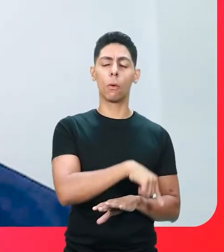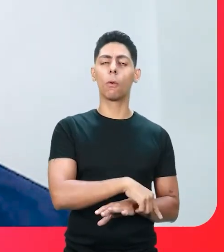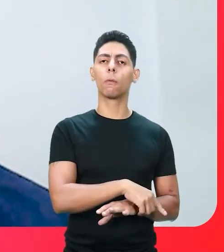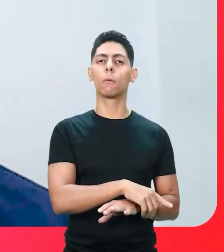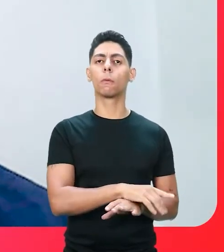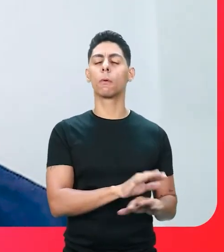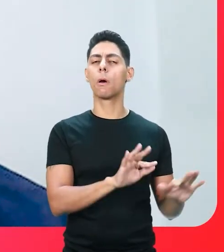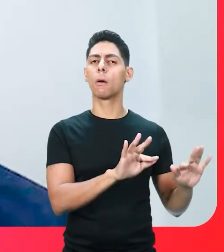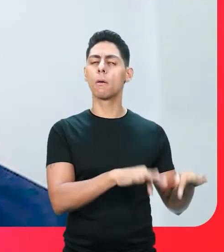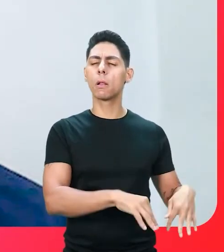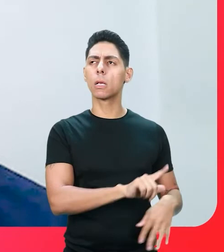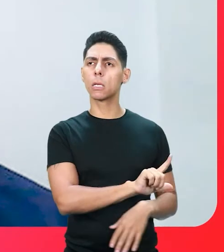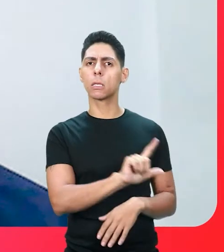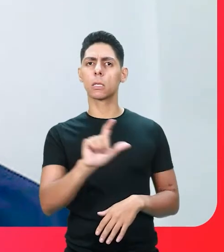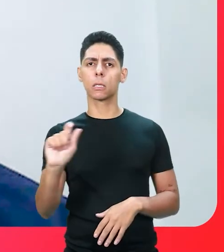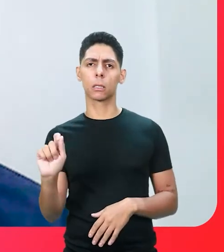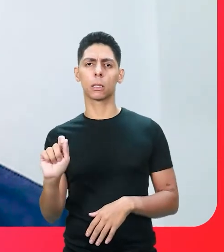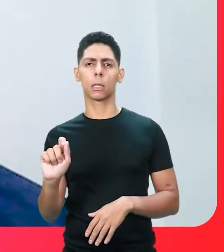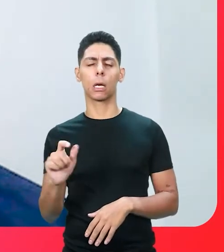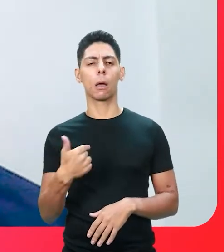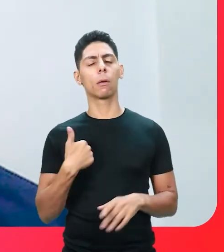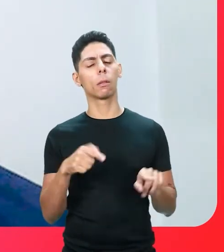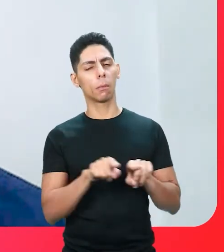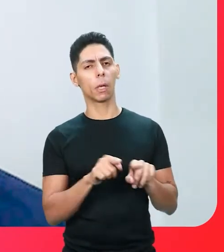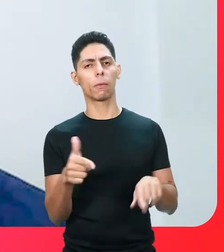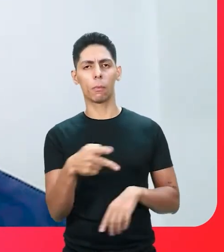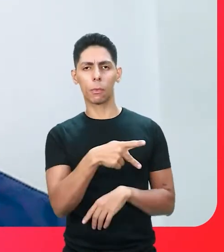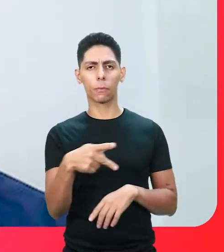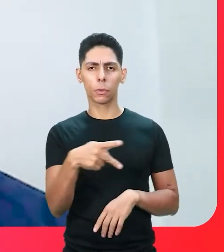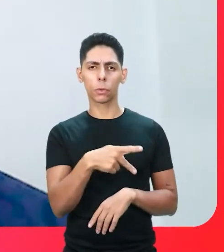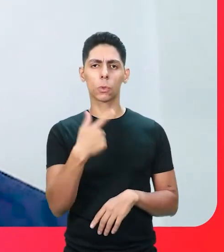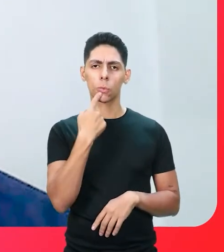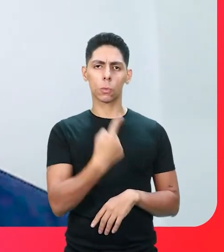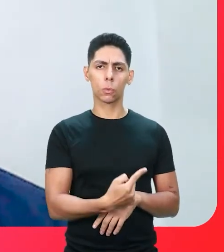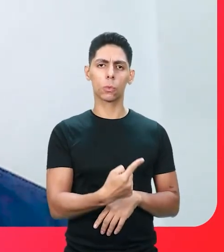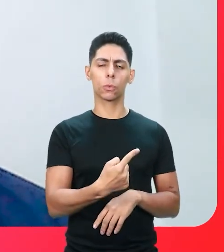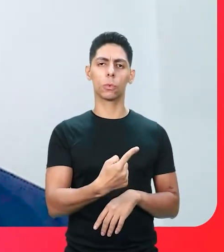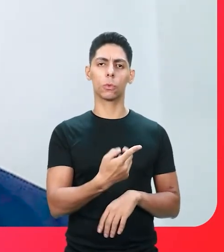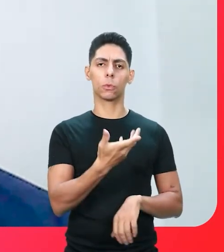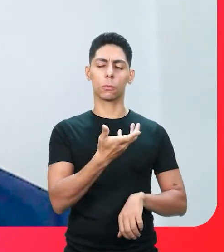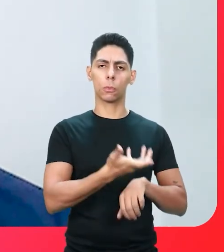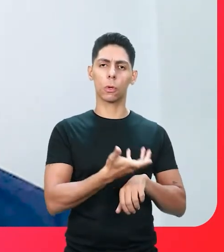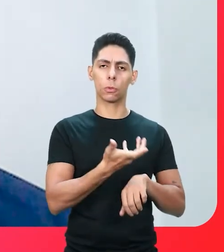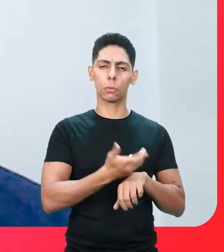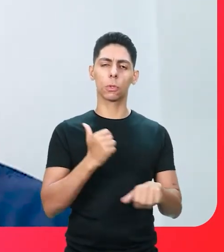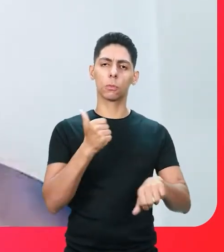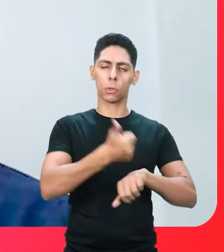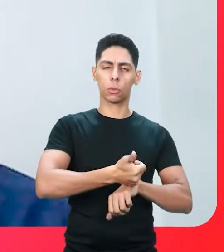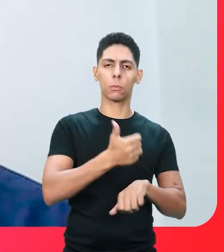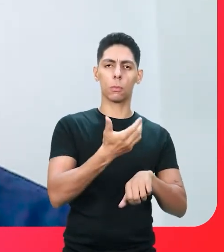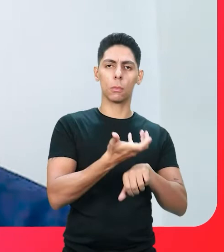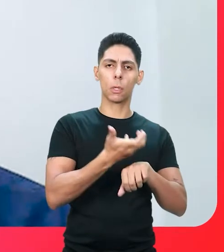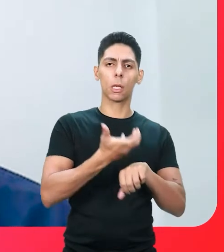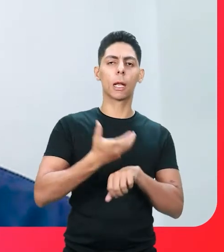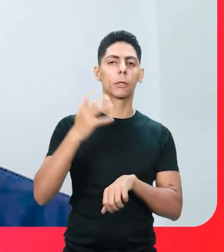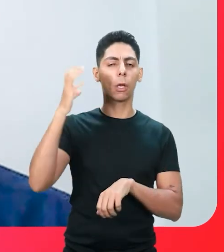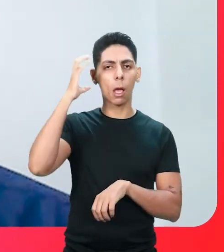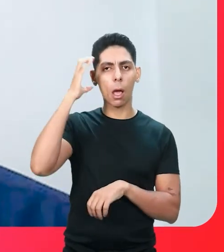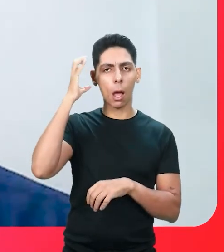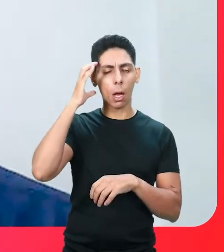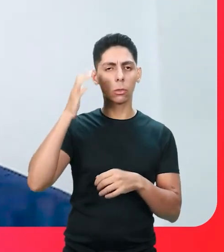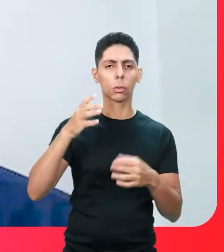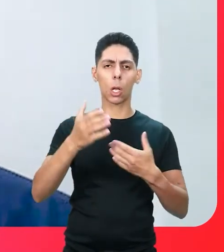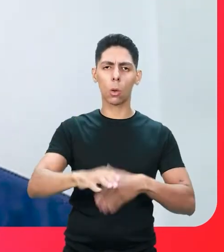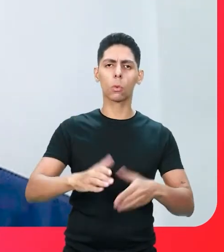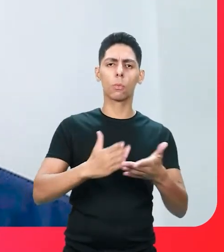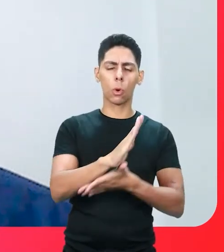UF, eu fui um ano professor substituto das disciplinas de rádio da Universidade Federal Fluminense, tinha passado no concurso público, e eu ficava